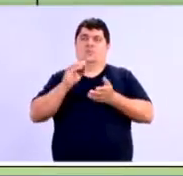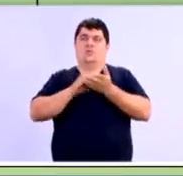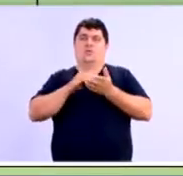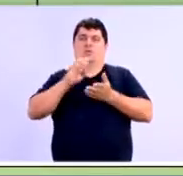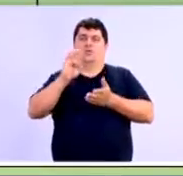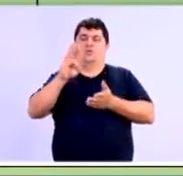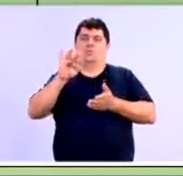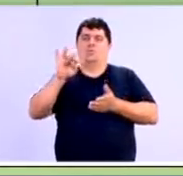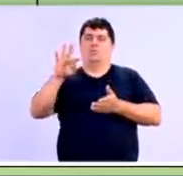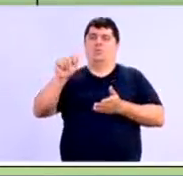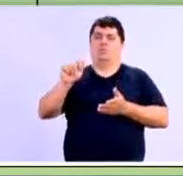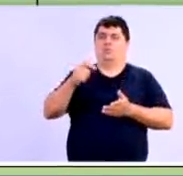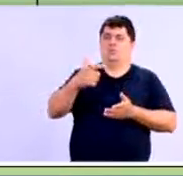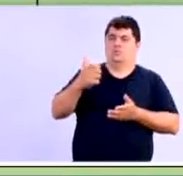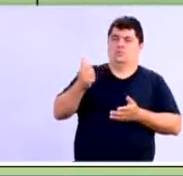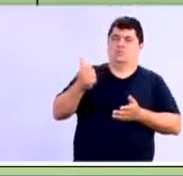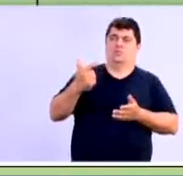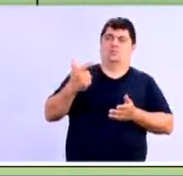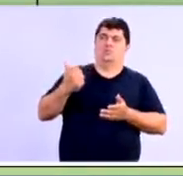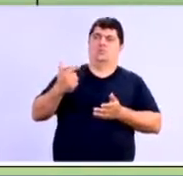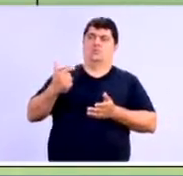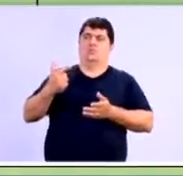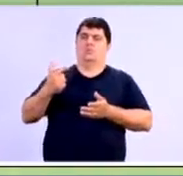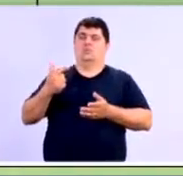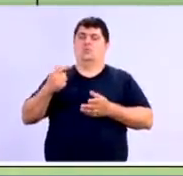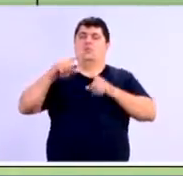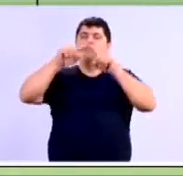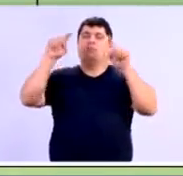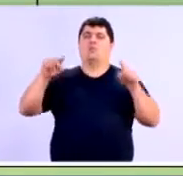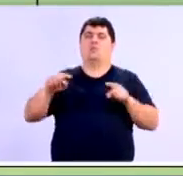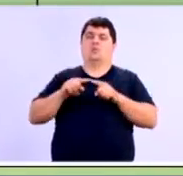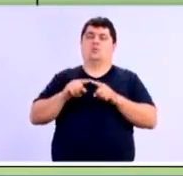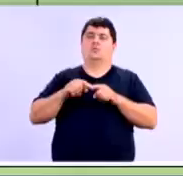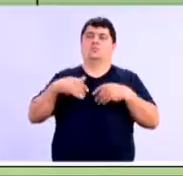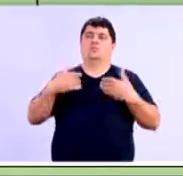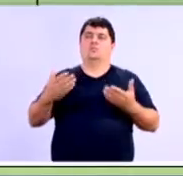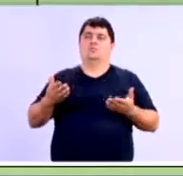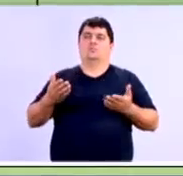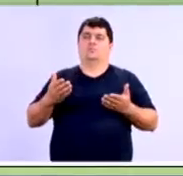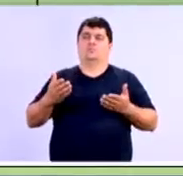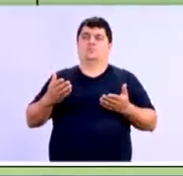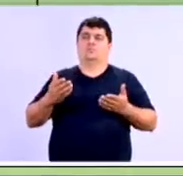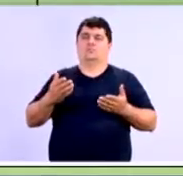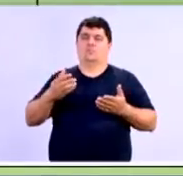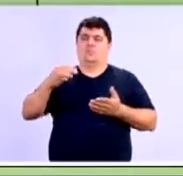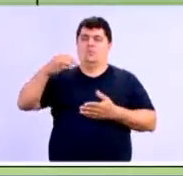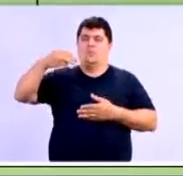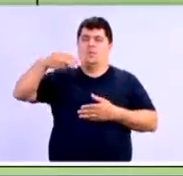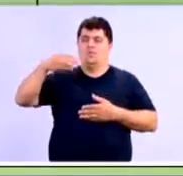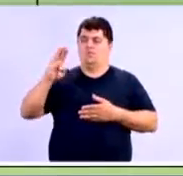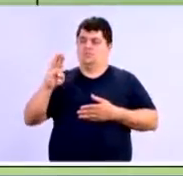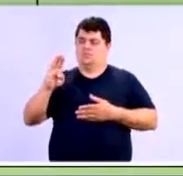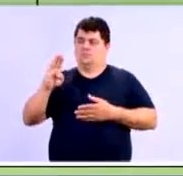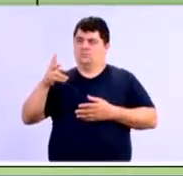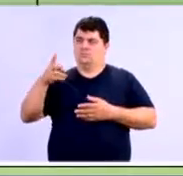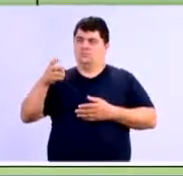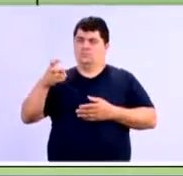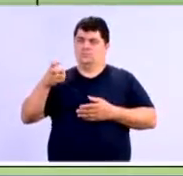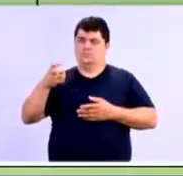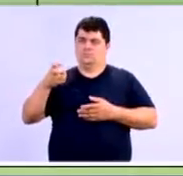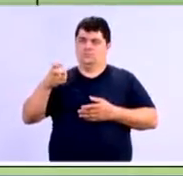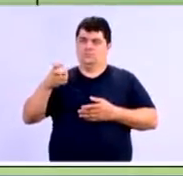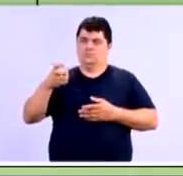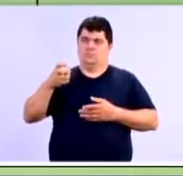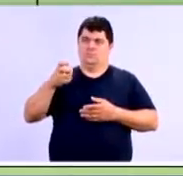bruta do ano de 2012. Então, qual é a fórmula da margem bruta? A margem bruta é igual